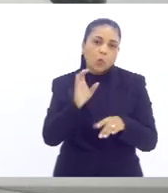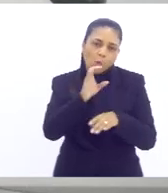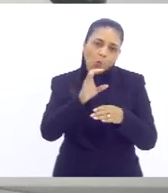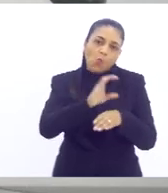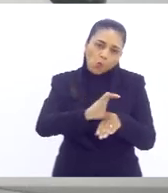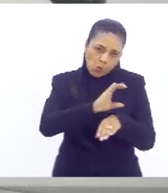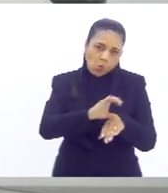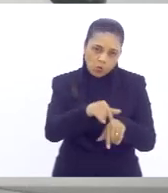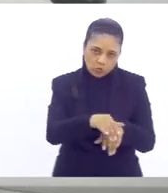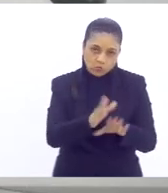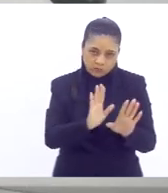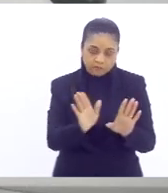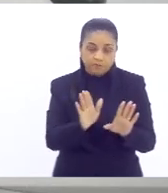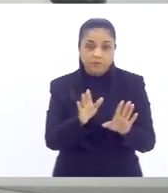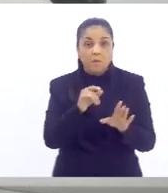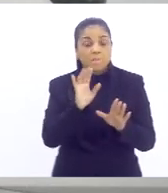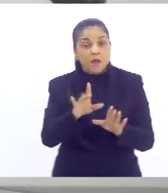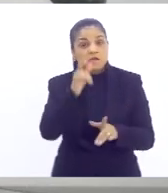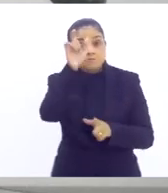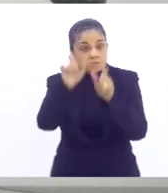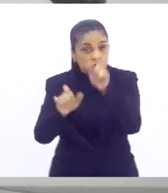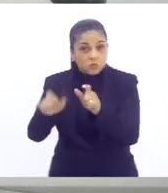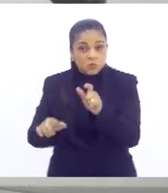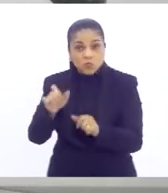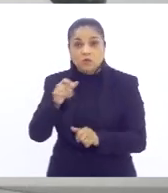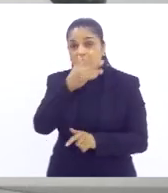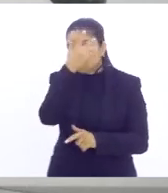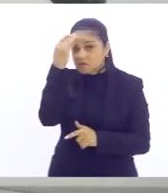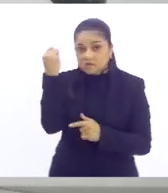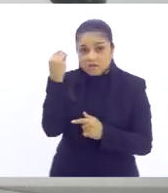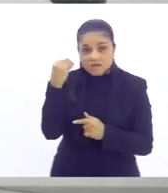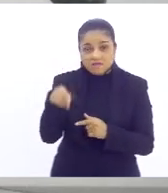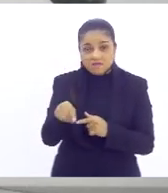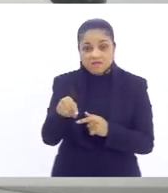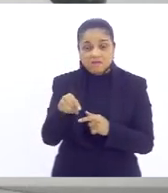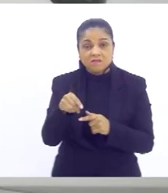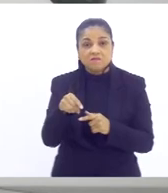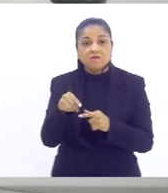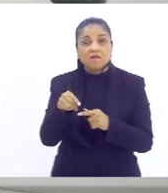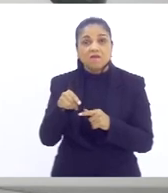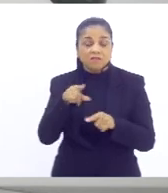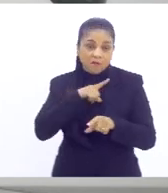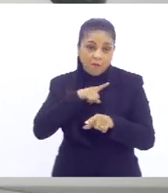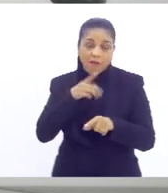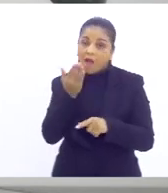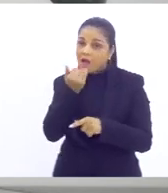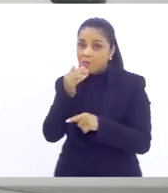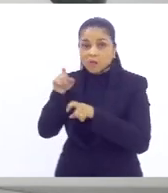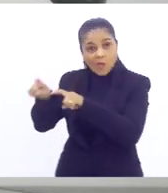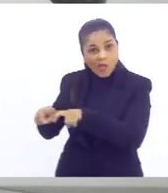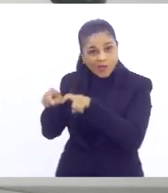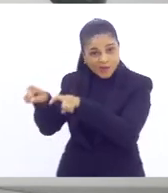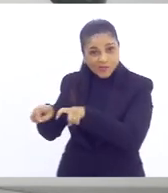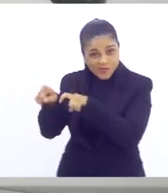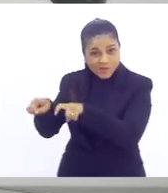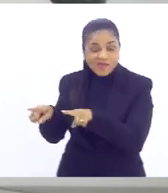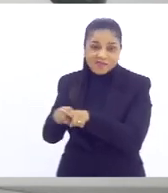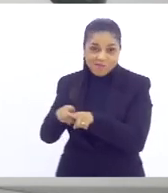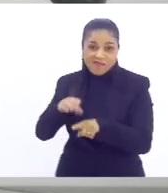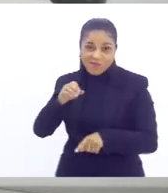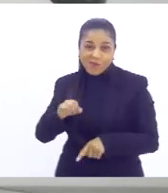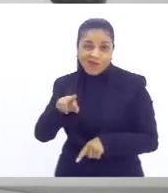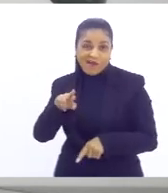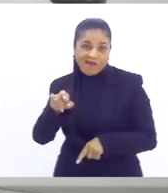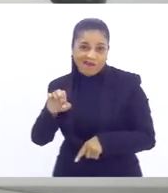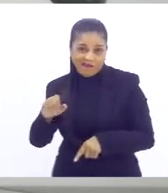mas não é só isso não as pessoas esquecem que o alimento é da Agronomia que é outra modalidade do creia